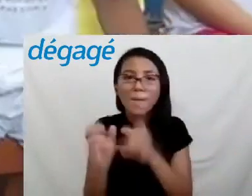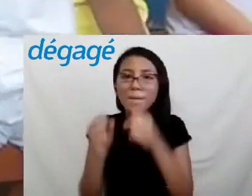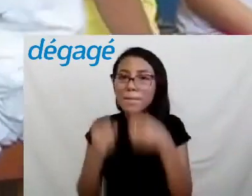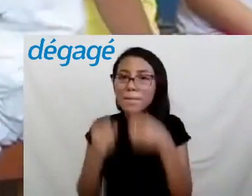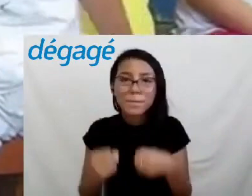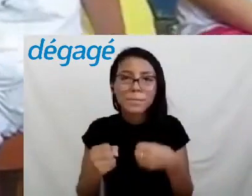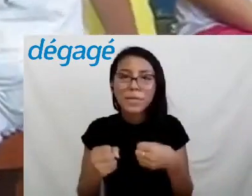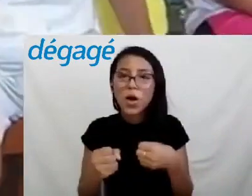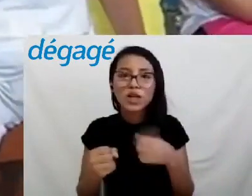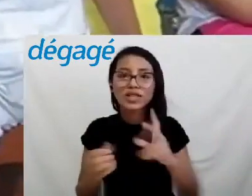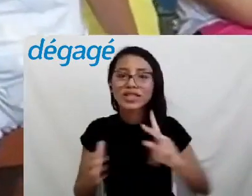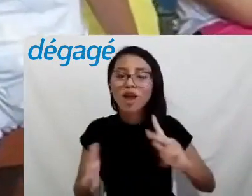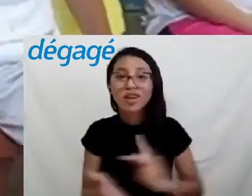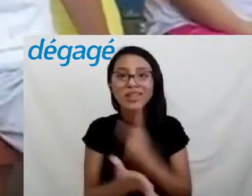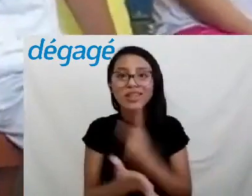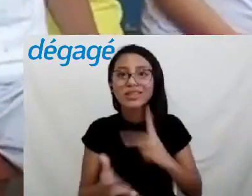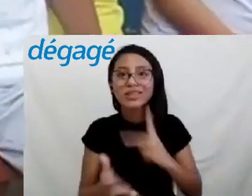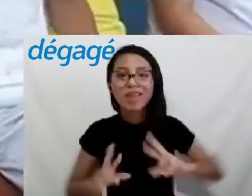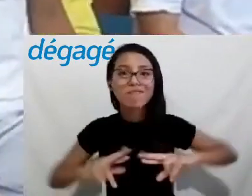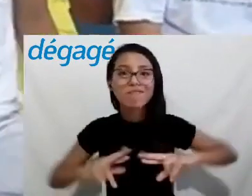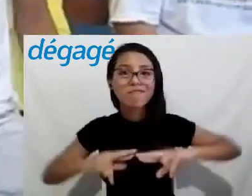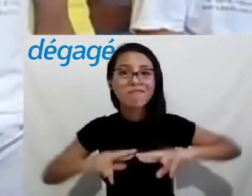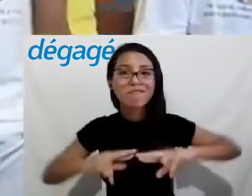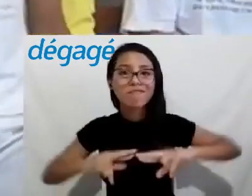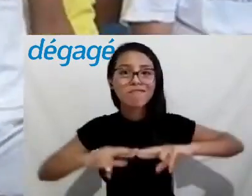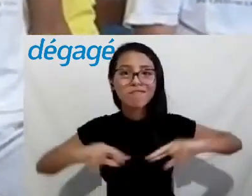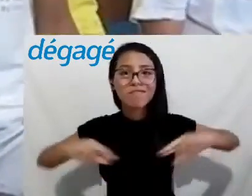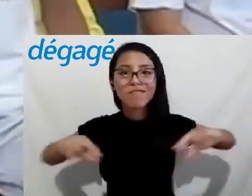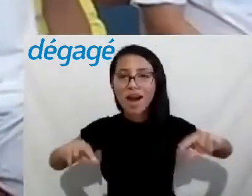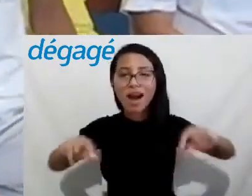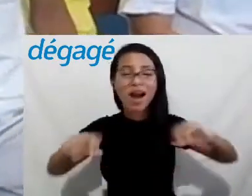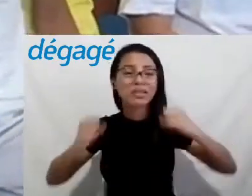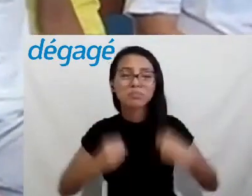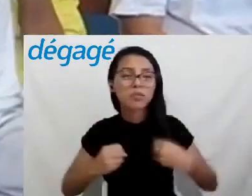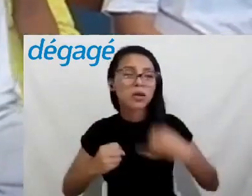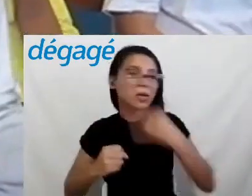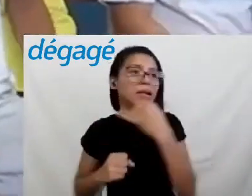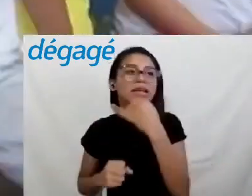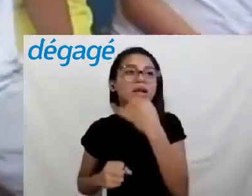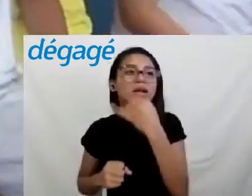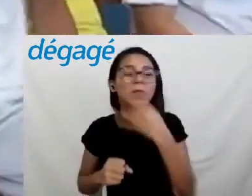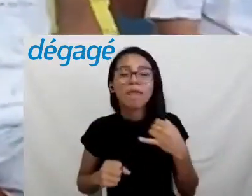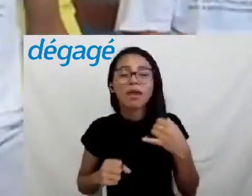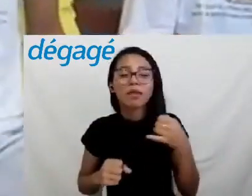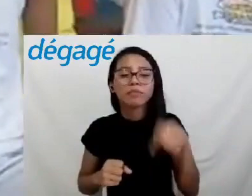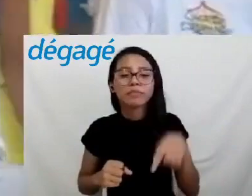Uma tonalidade mais vermelha, mais para trás, mais para frente. Então,